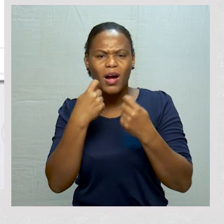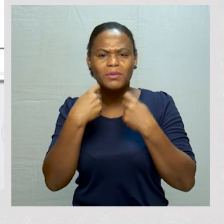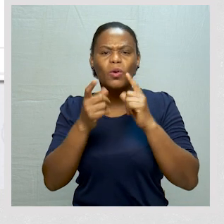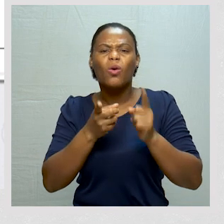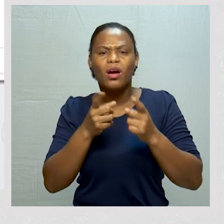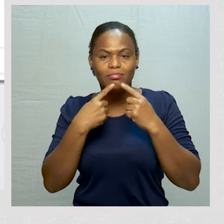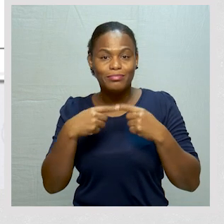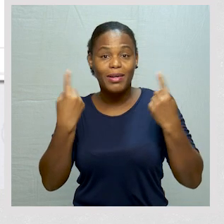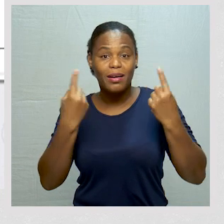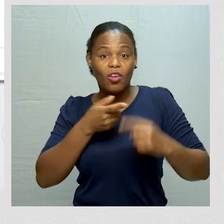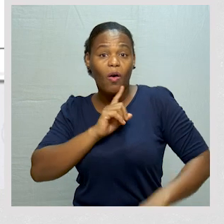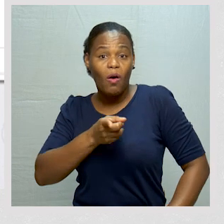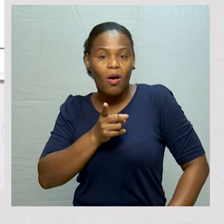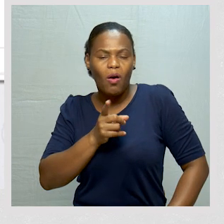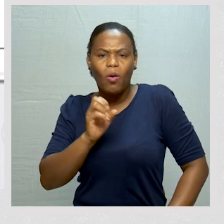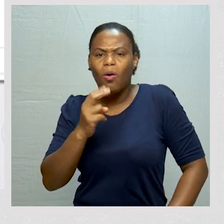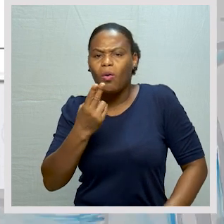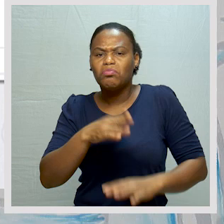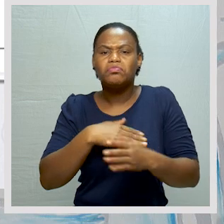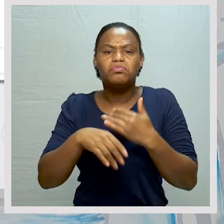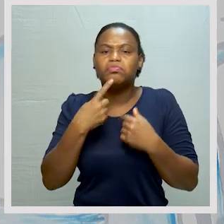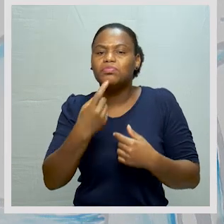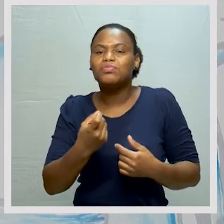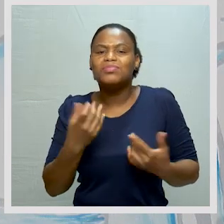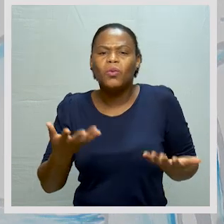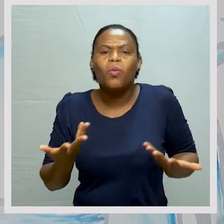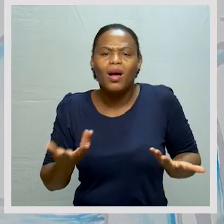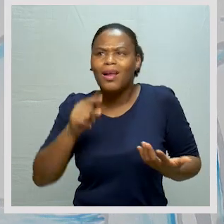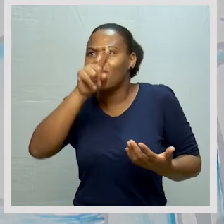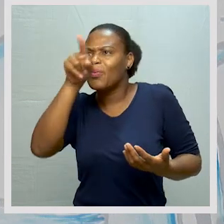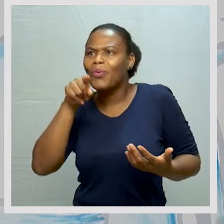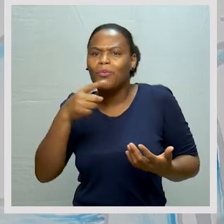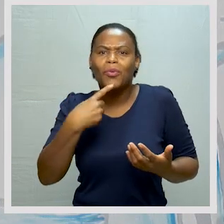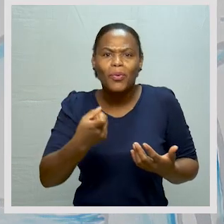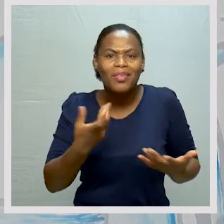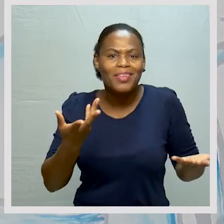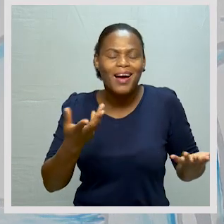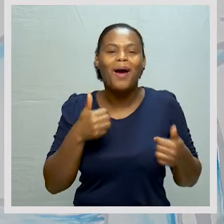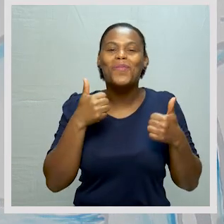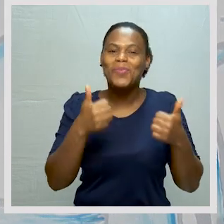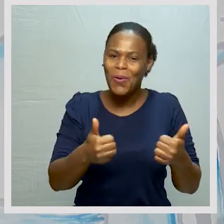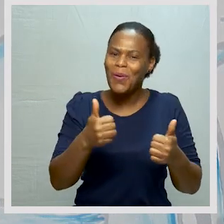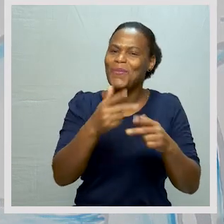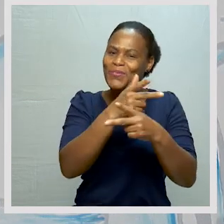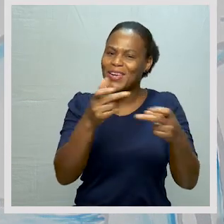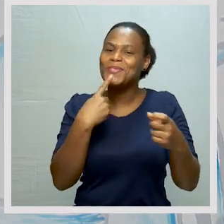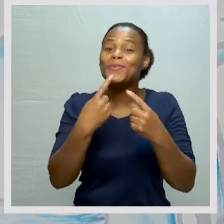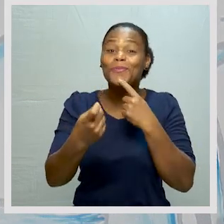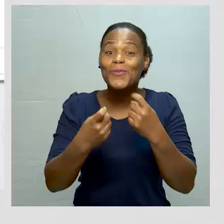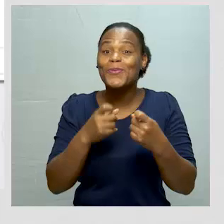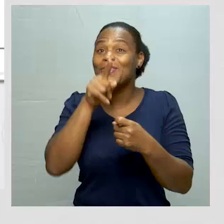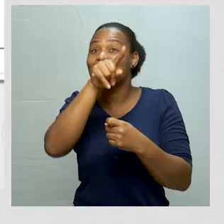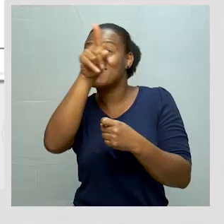quê? Declara? Dá uma ordem? Ou faz uma pergunta? Isso mesmo, a frase faz uma